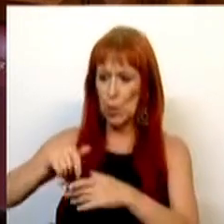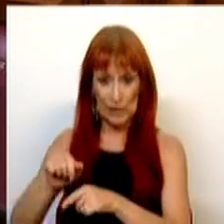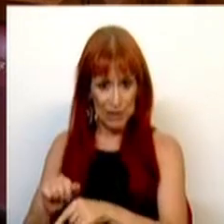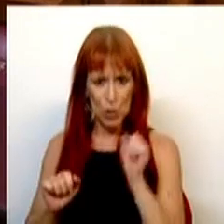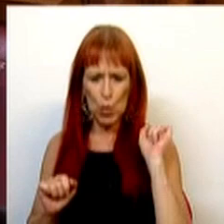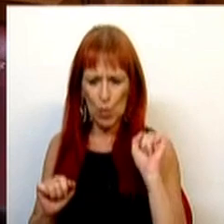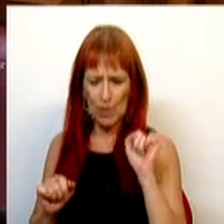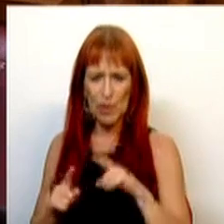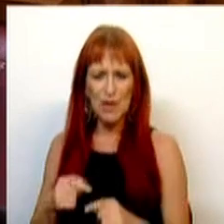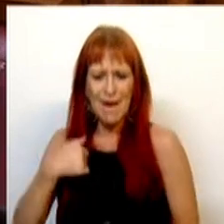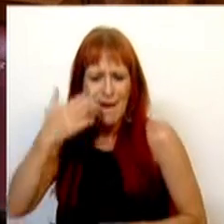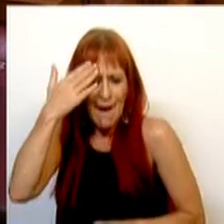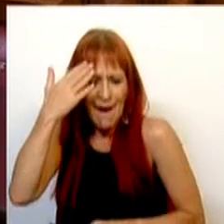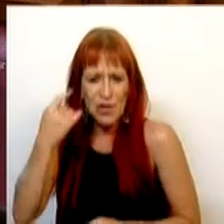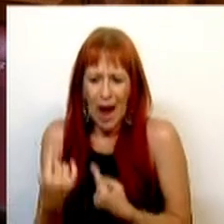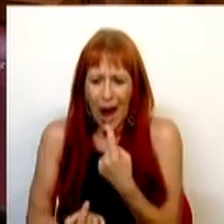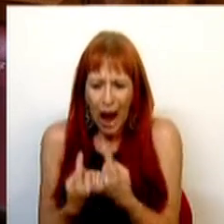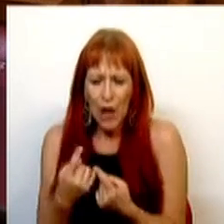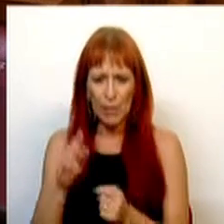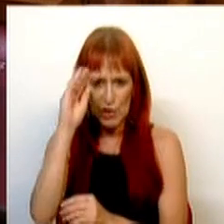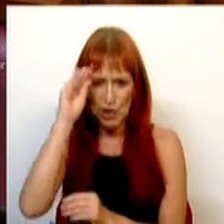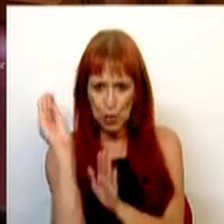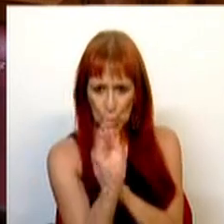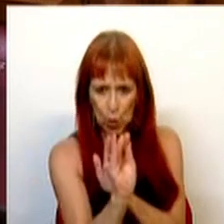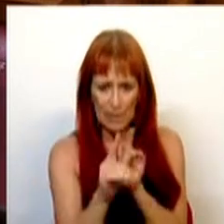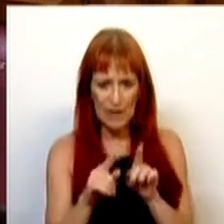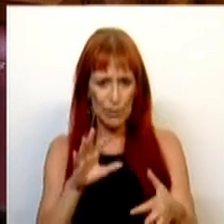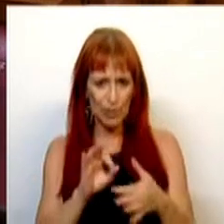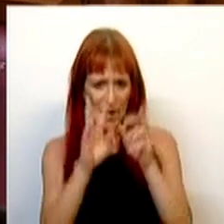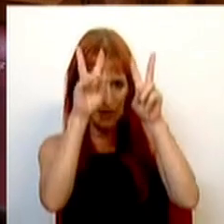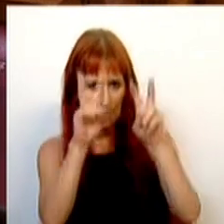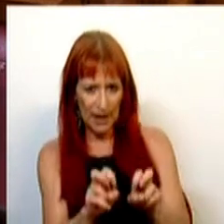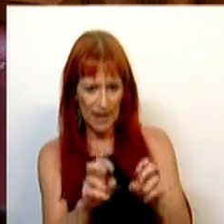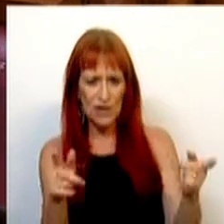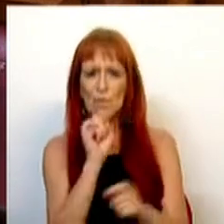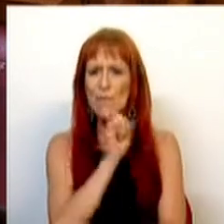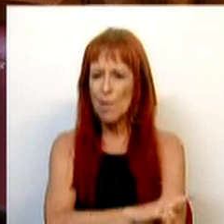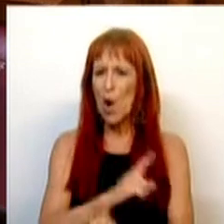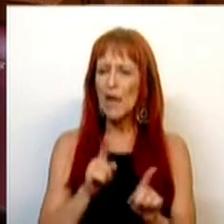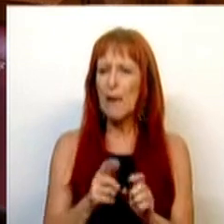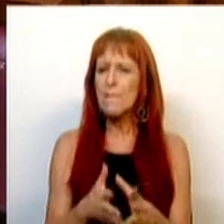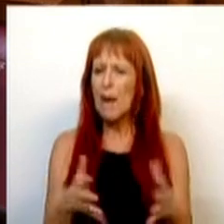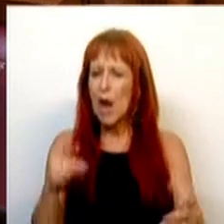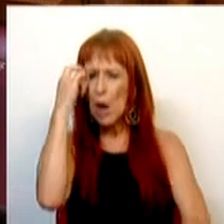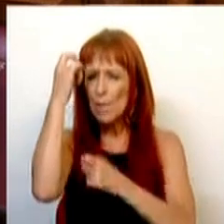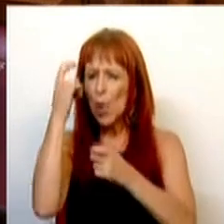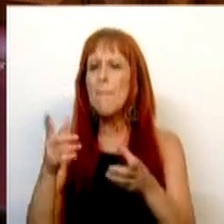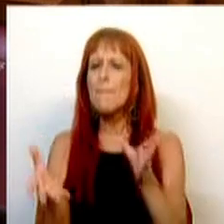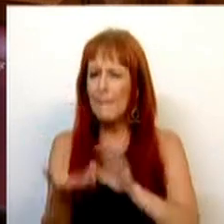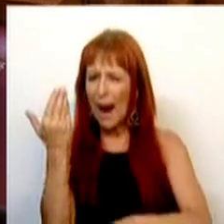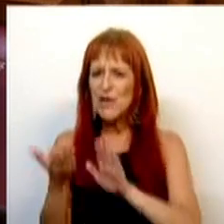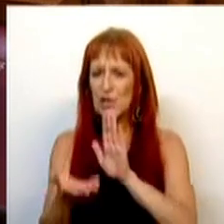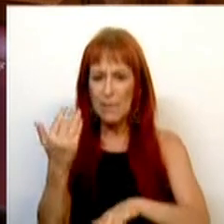Partido Socialista entende que algumas das recomendações sobre esta matéria podem merecer maior reflexão e